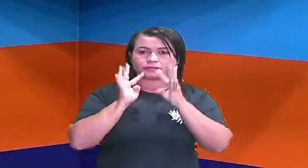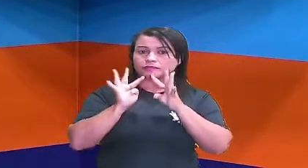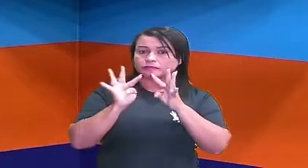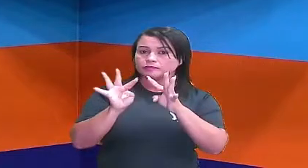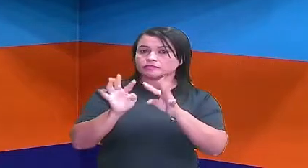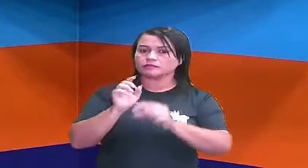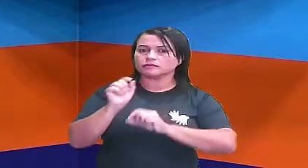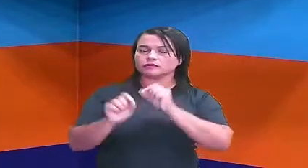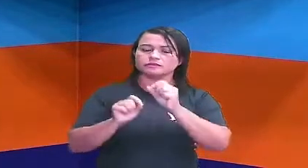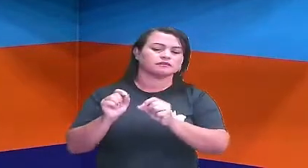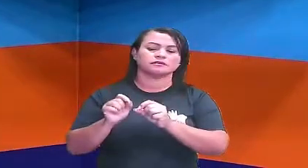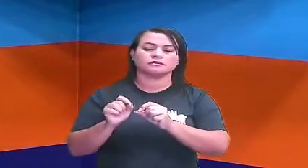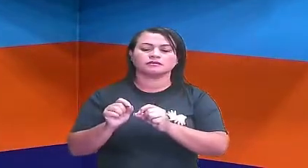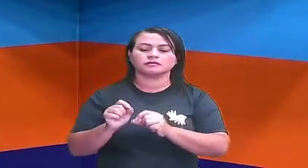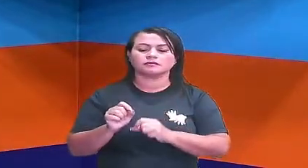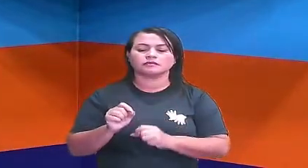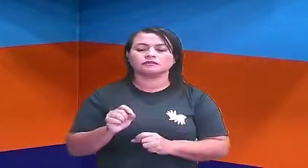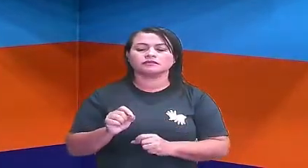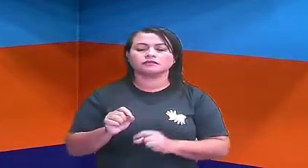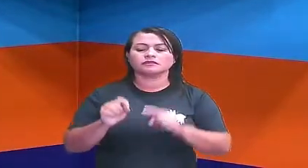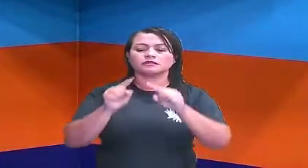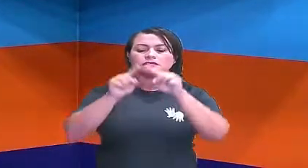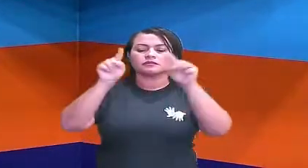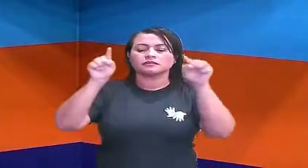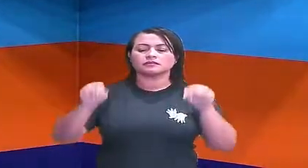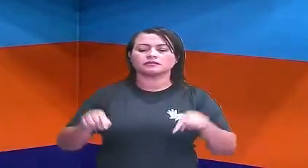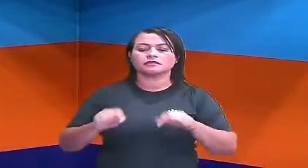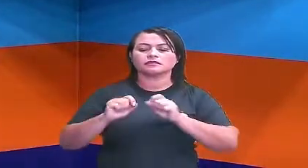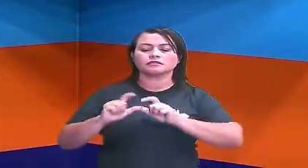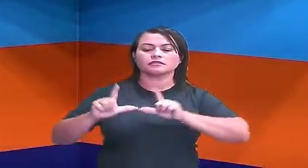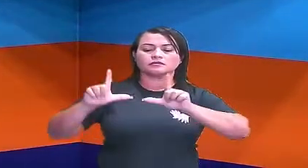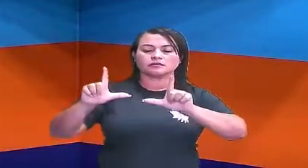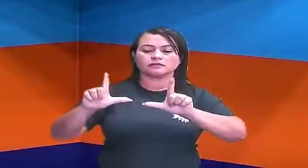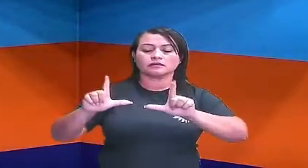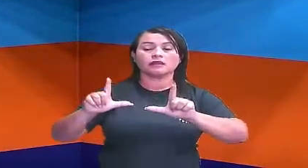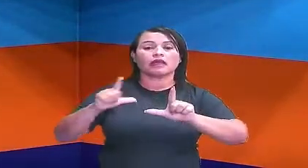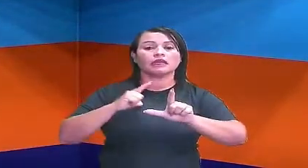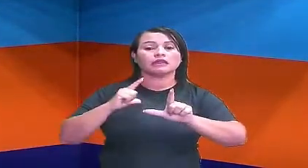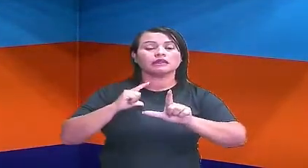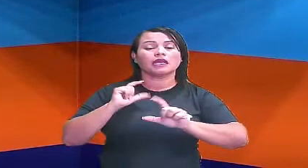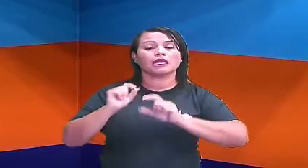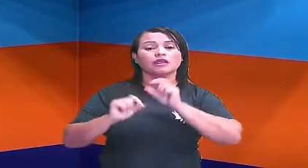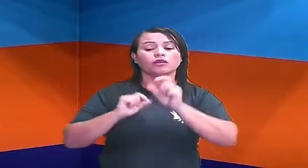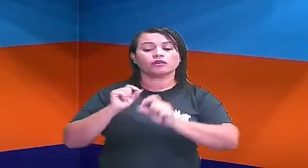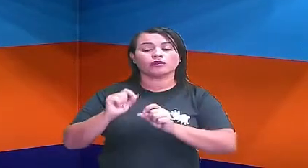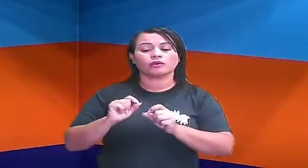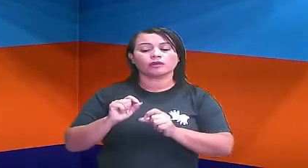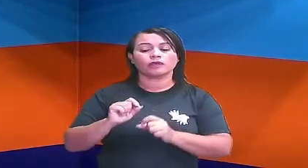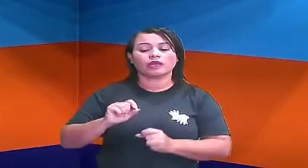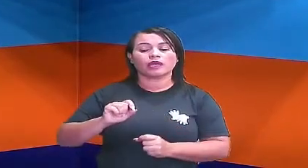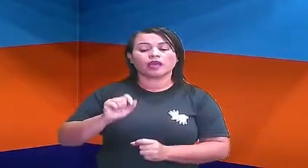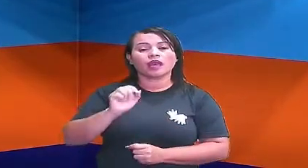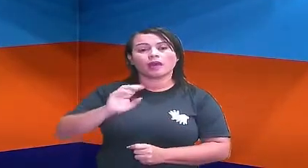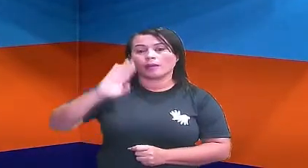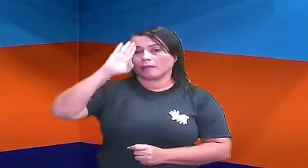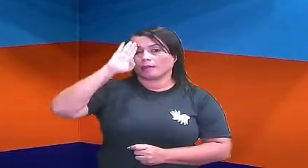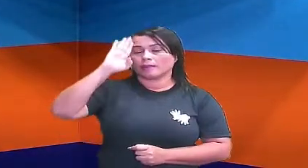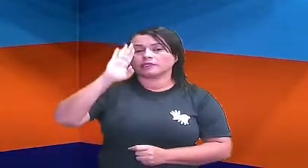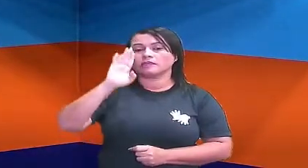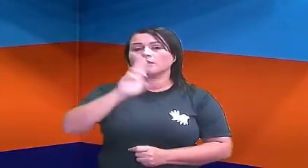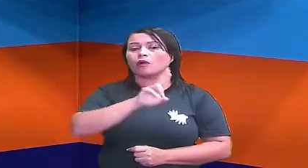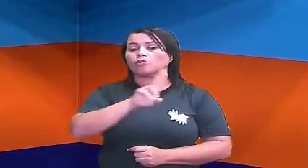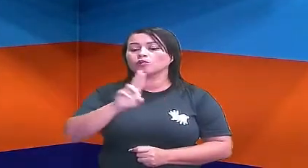atenção na representação da medida de superfície. A unidade fundamental para medir a superfície é